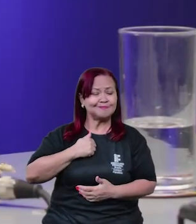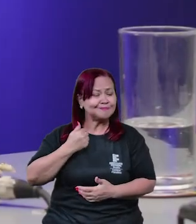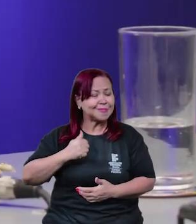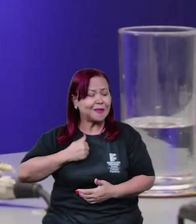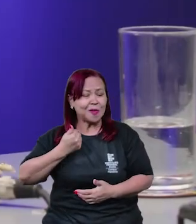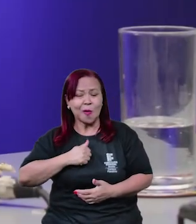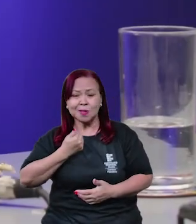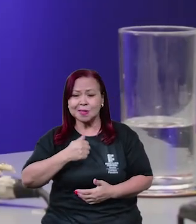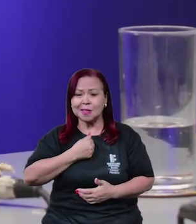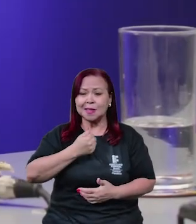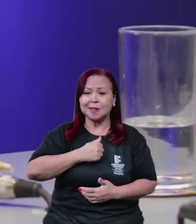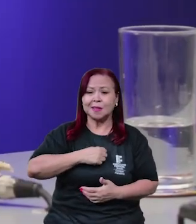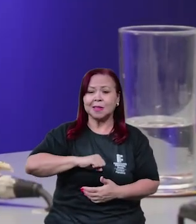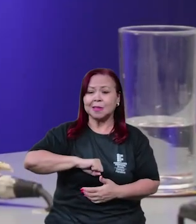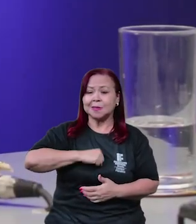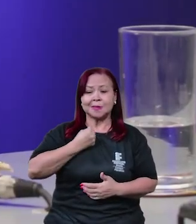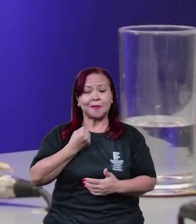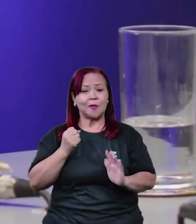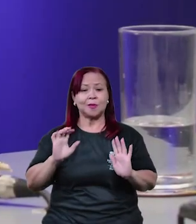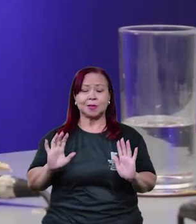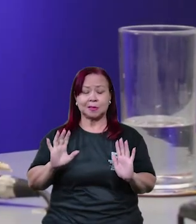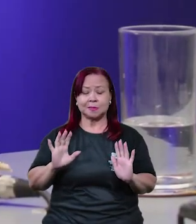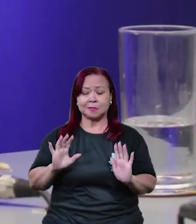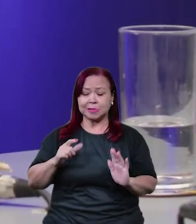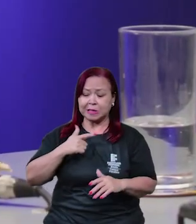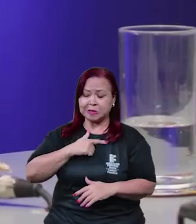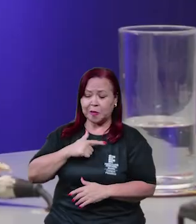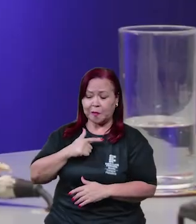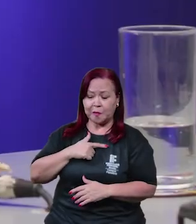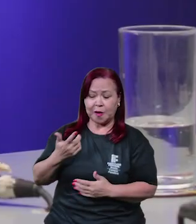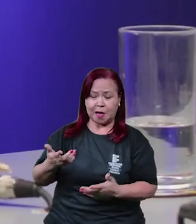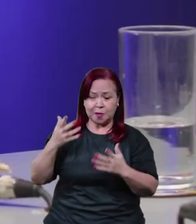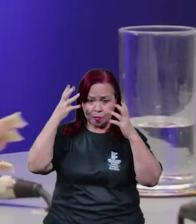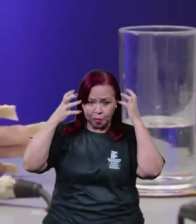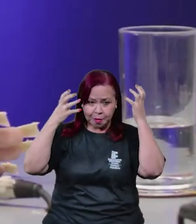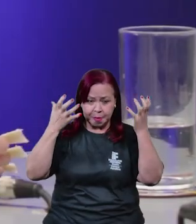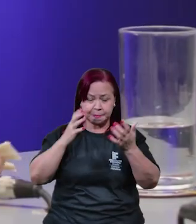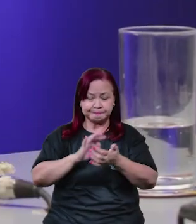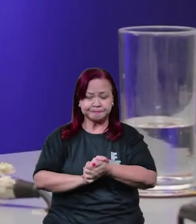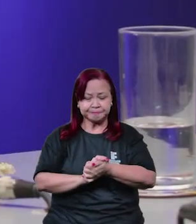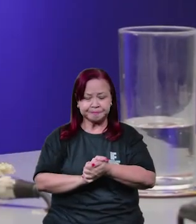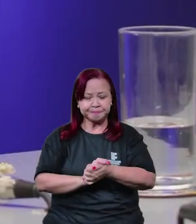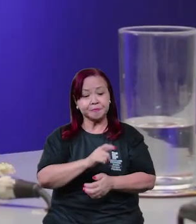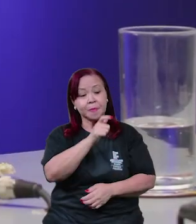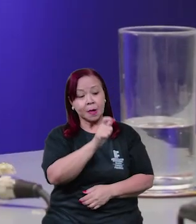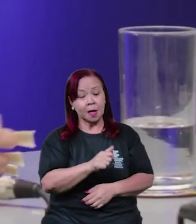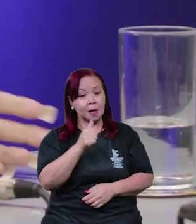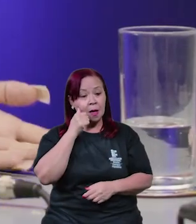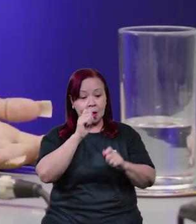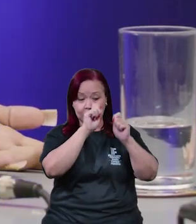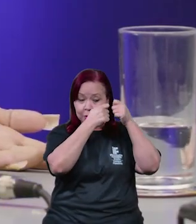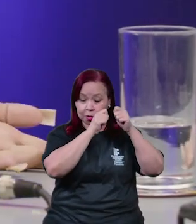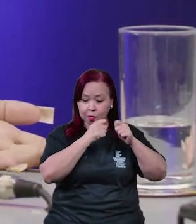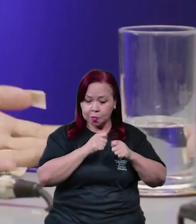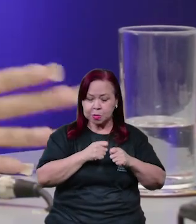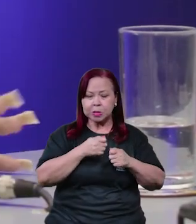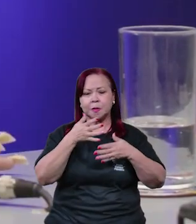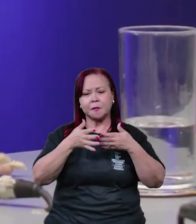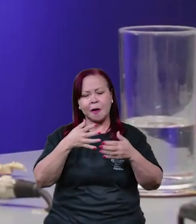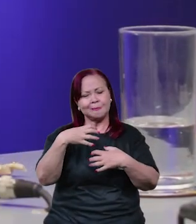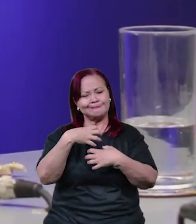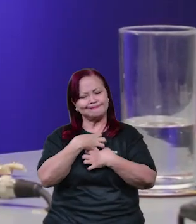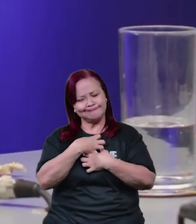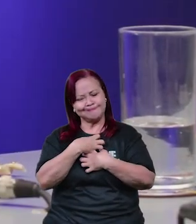E eu acho que é onde um lugar também que a transista entra, num lugar de tipo, olha, sinto muito que a sua casa é assim,